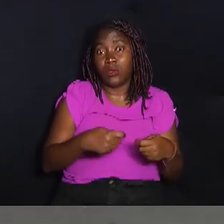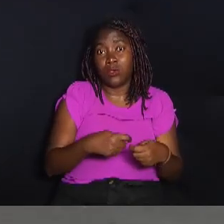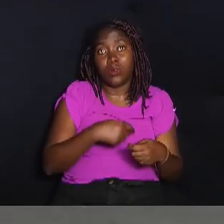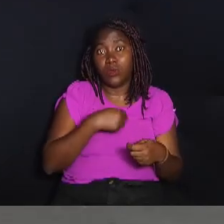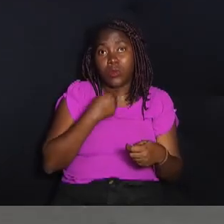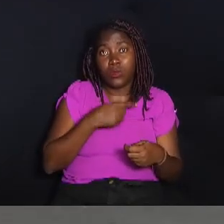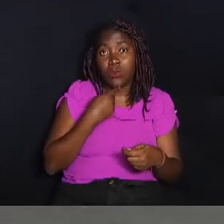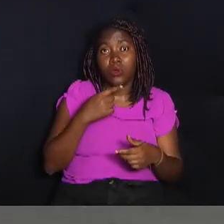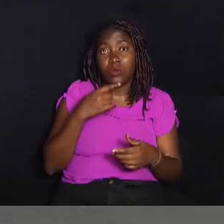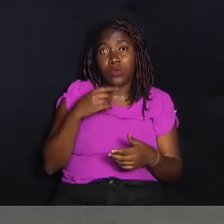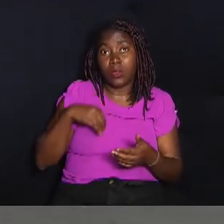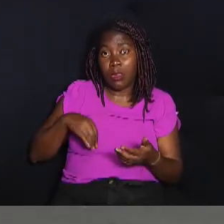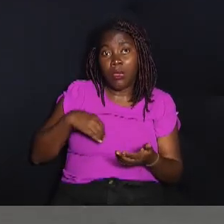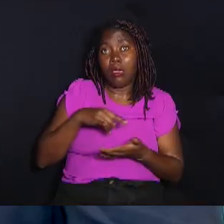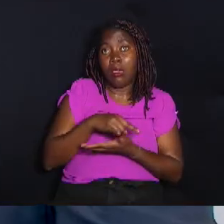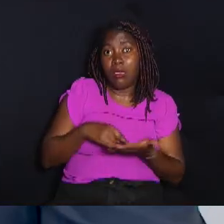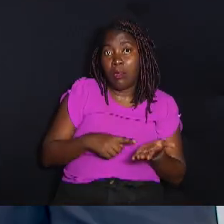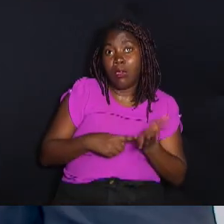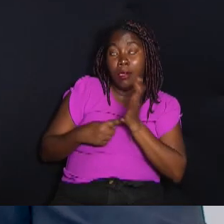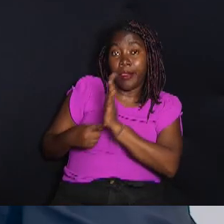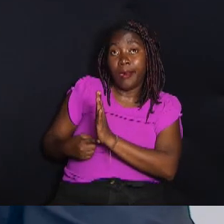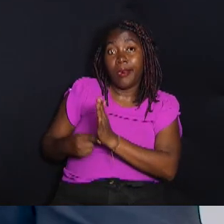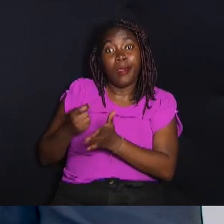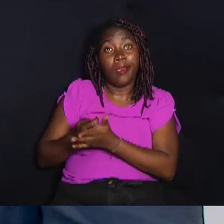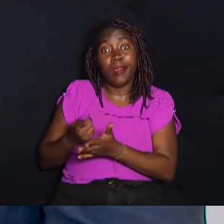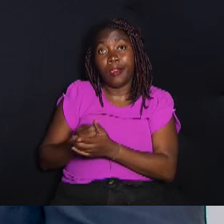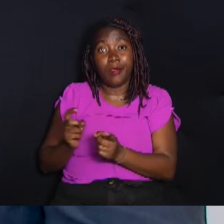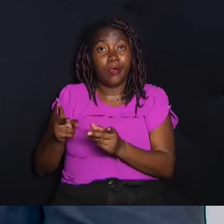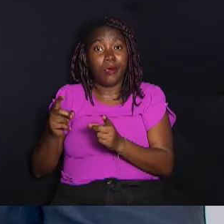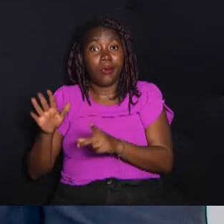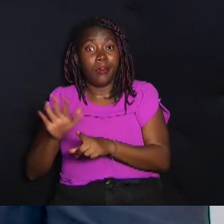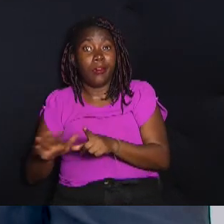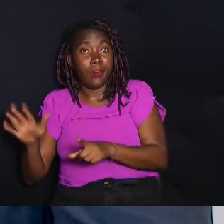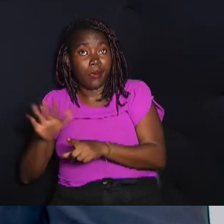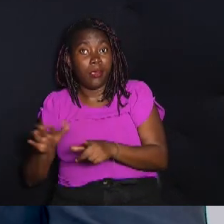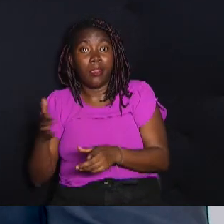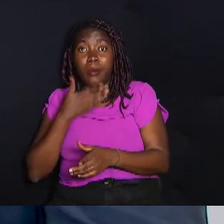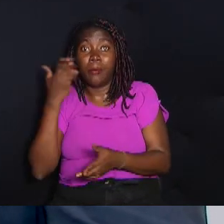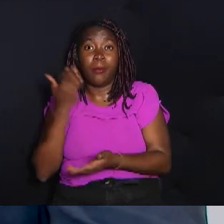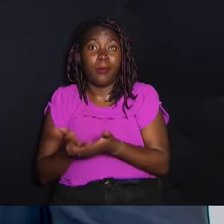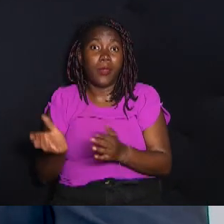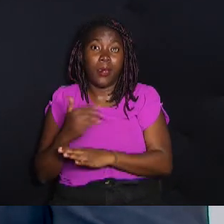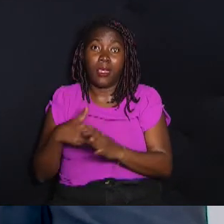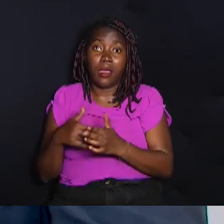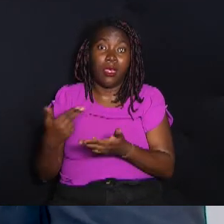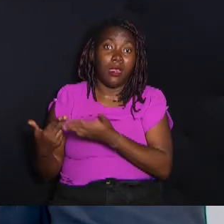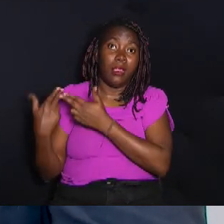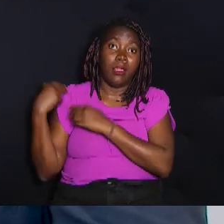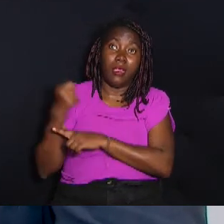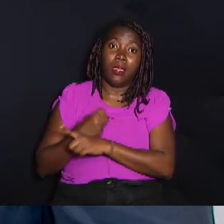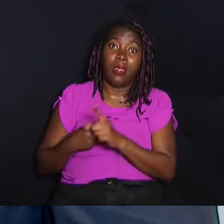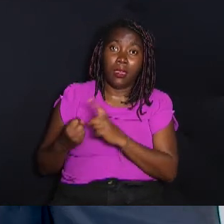tem como comprovar renda e tirar um financiamento na Caixa ela acaba tendo que vender esse imóvel no mercado e perdeu tot totalmente a função